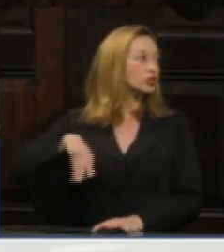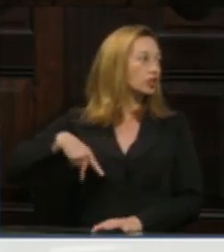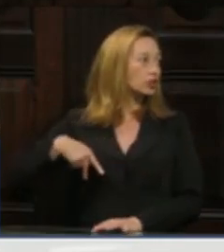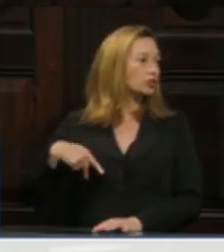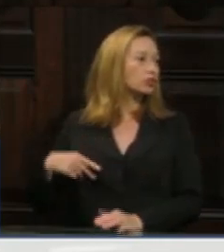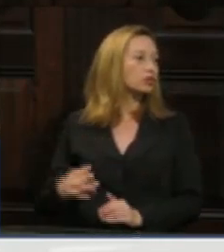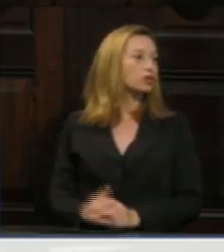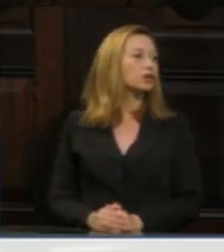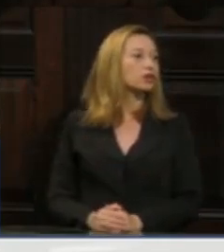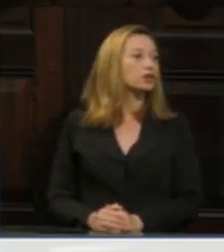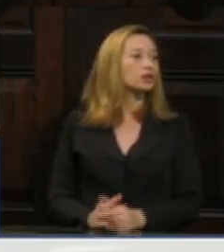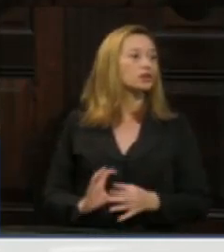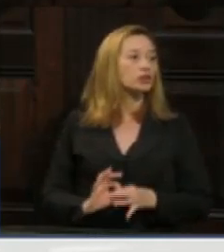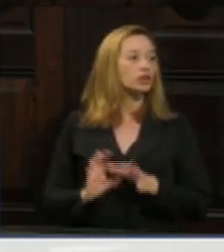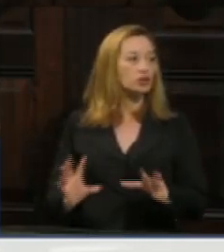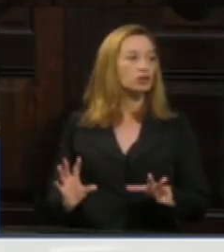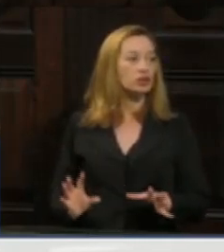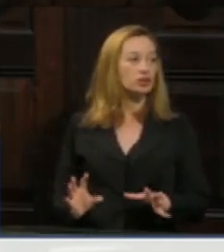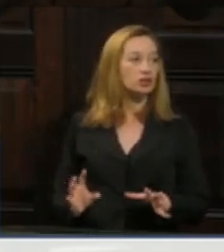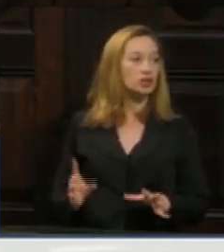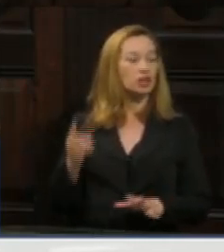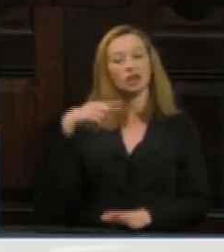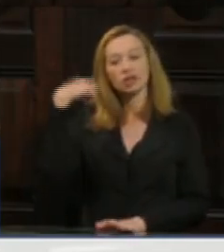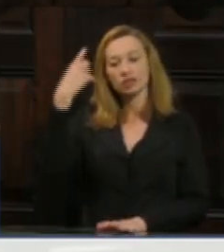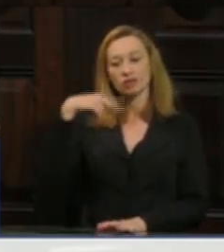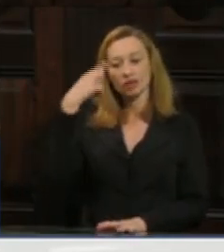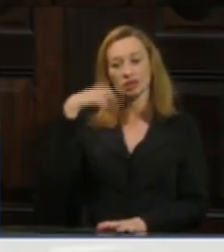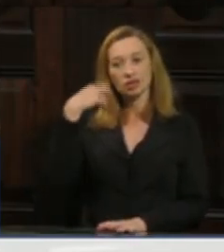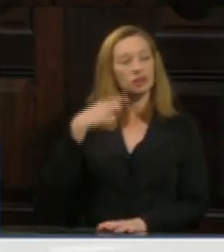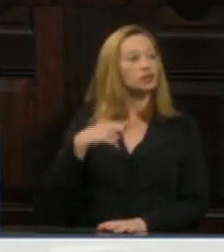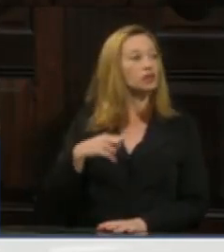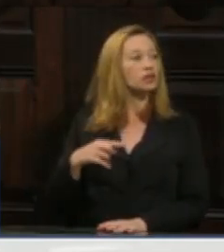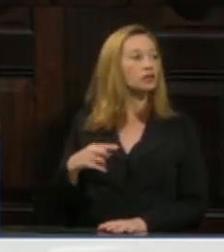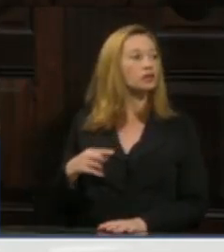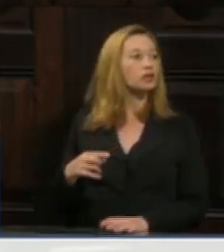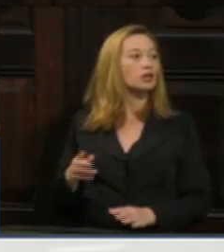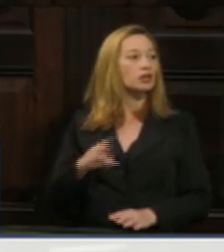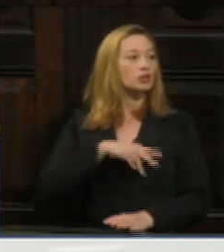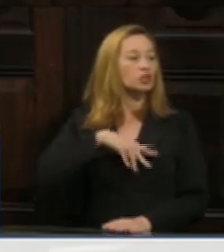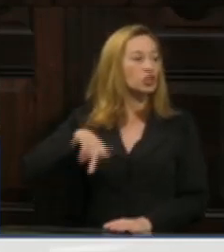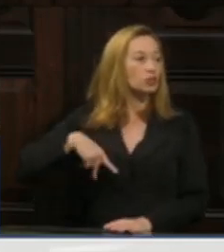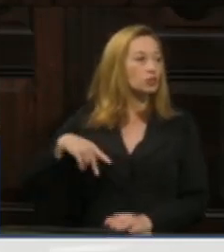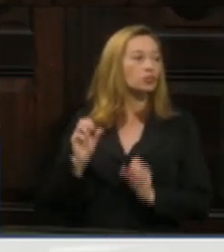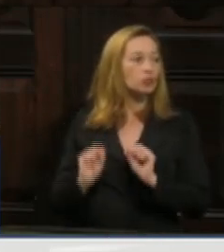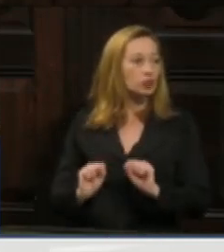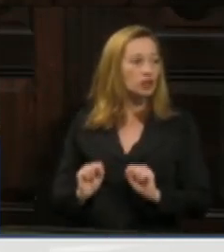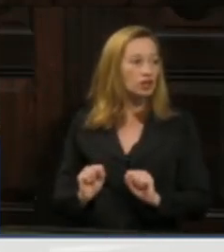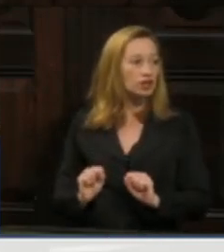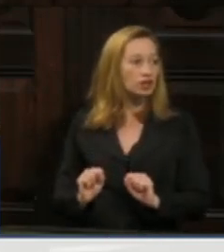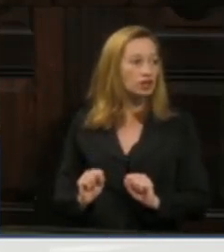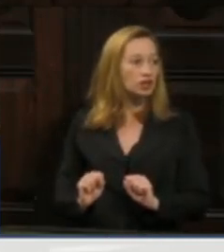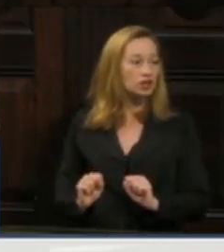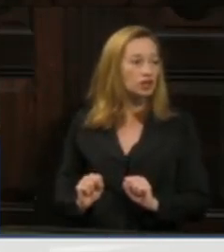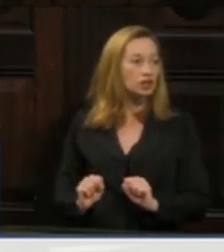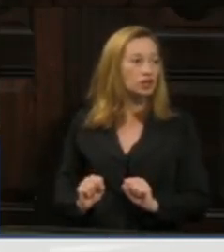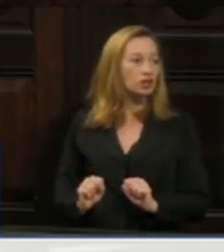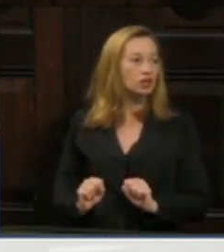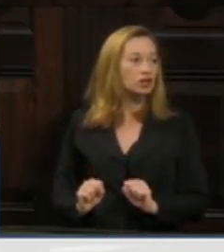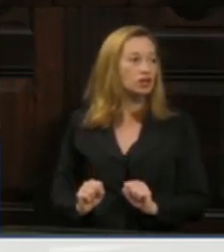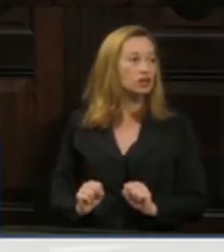investigação e também a responsabilidade de provocar o judiciário, como é o caso do Ministério Público